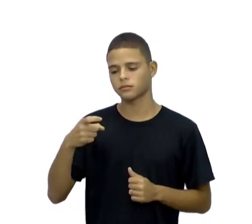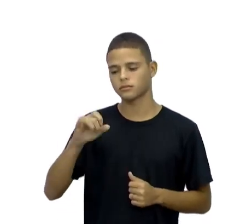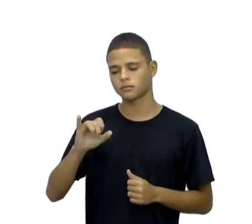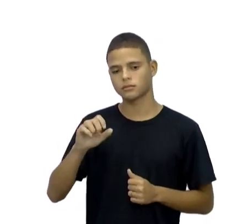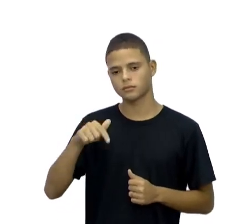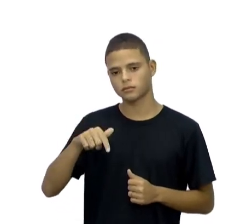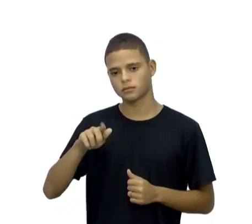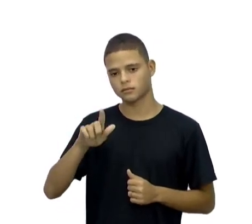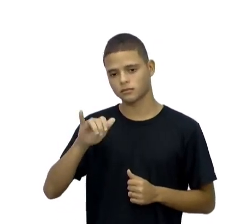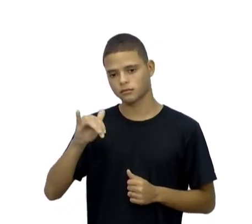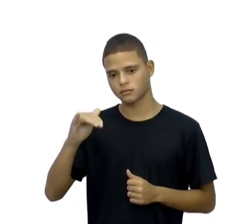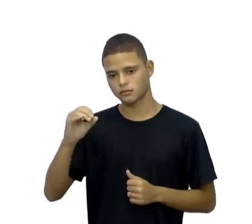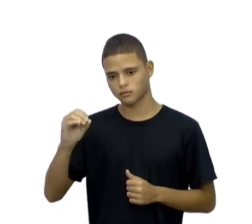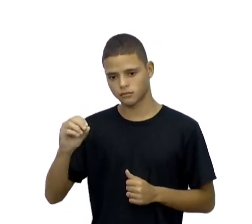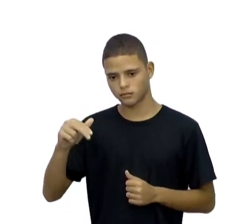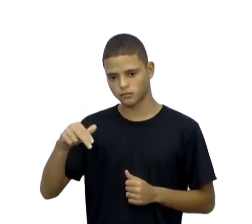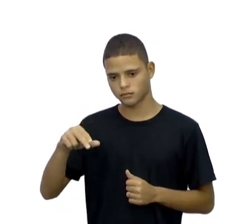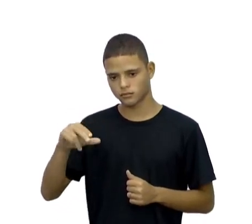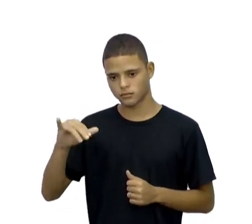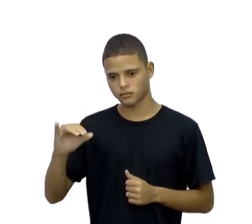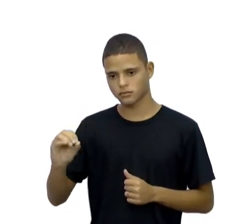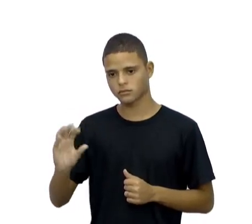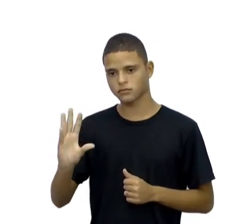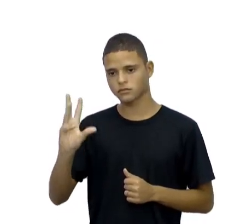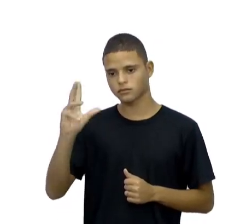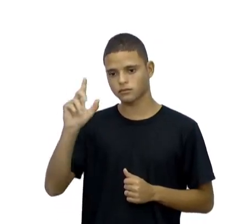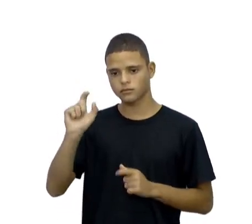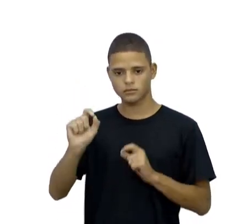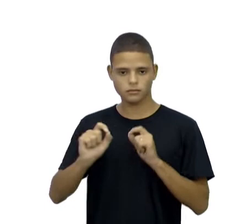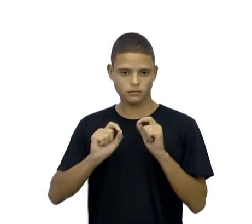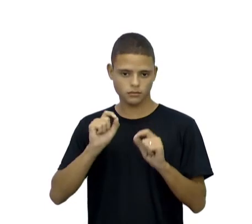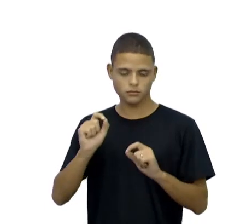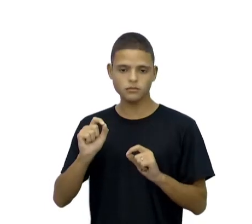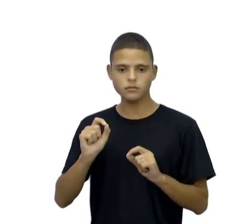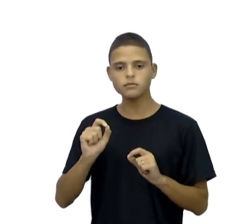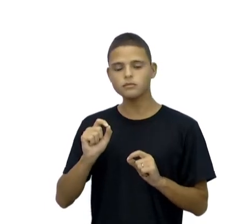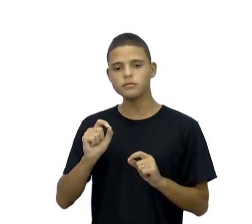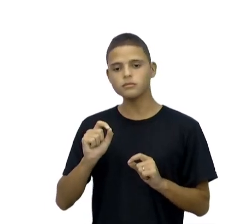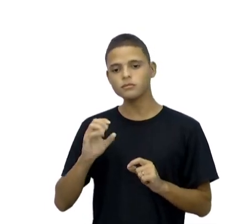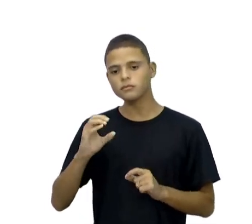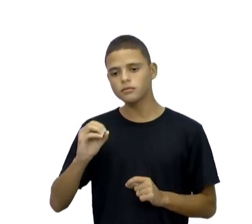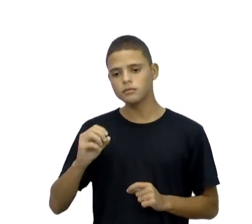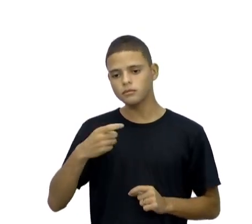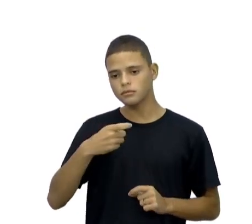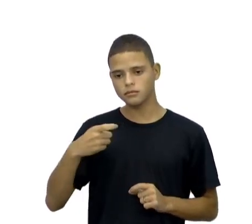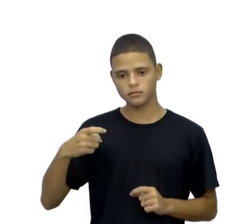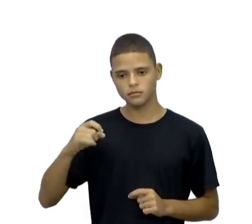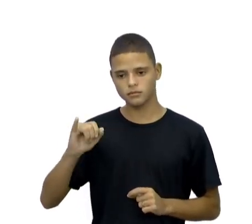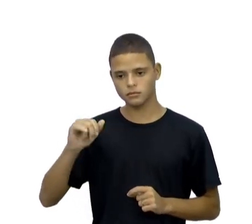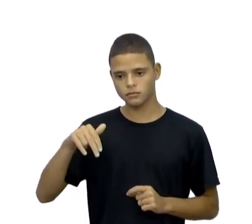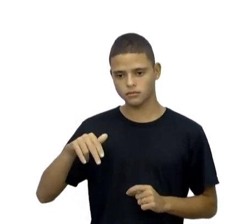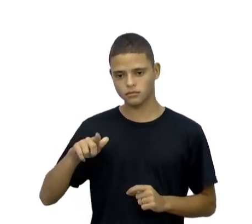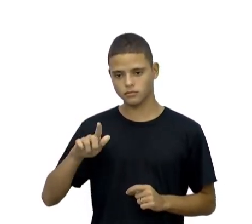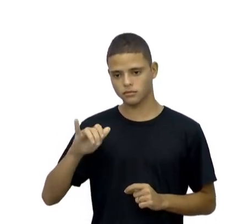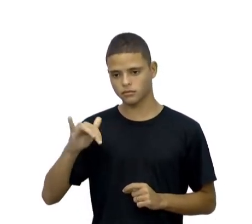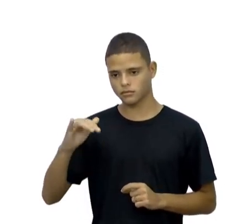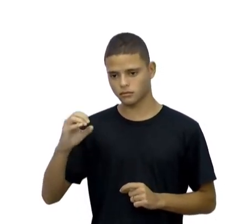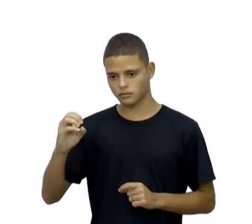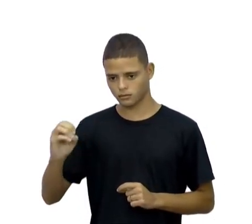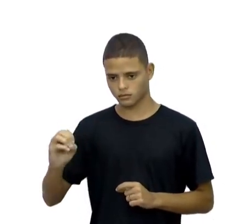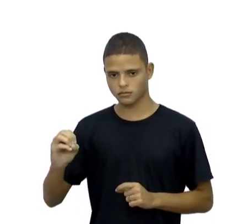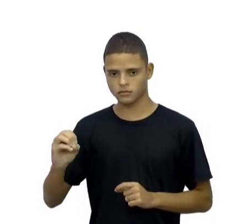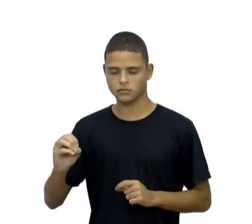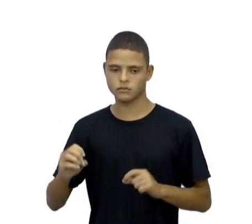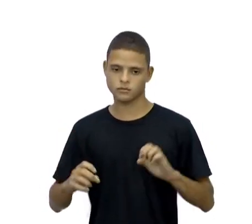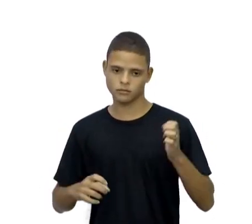2 de hidrogênio. Acontece que o oxigênio aqui, ele tem o seu elétron aqui na